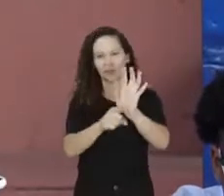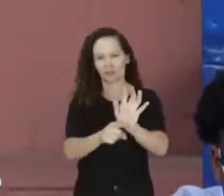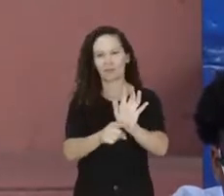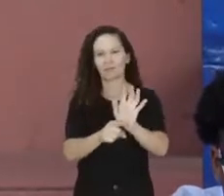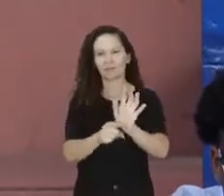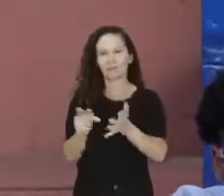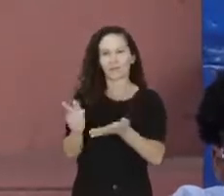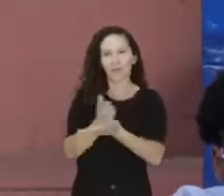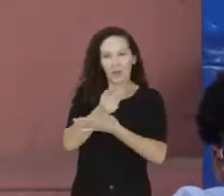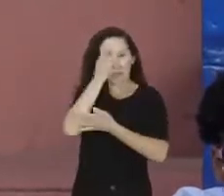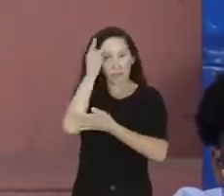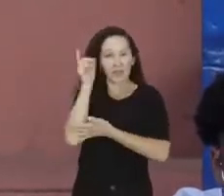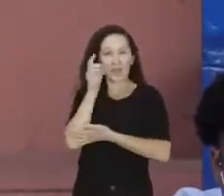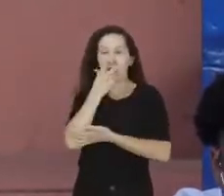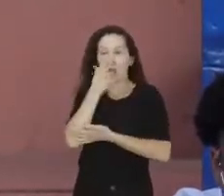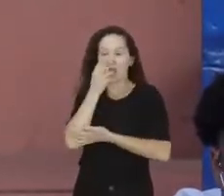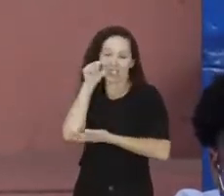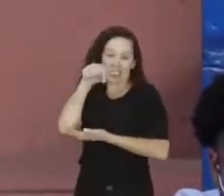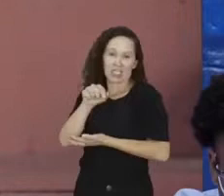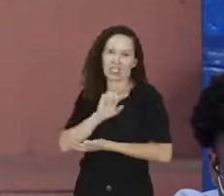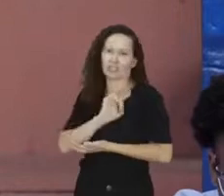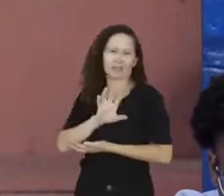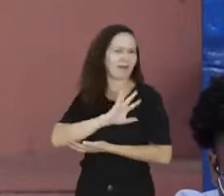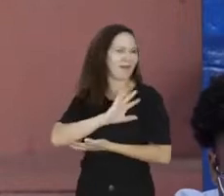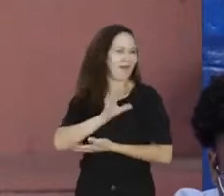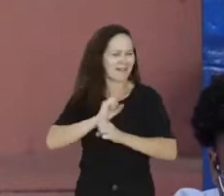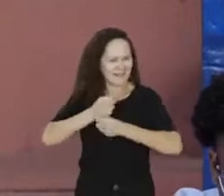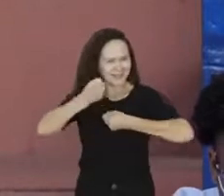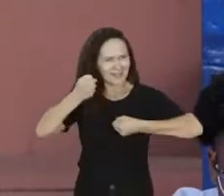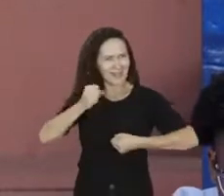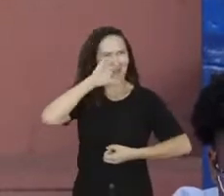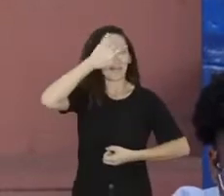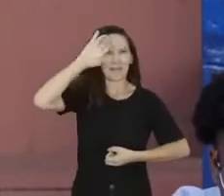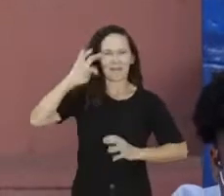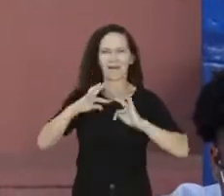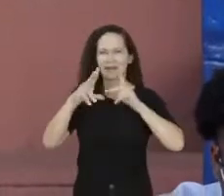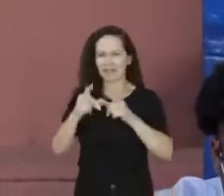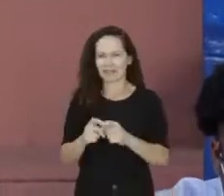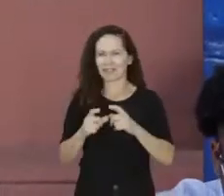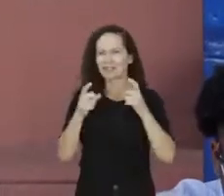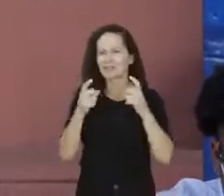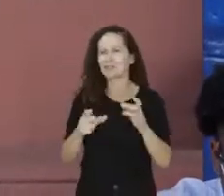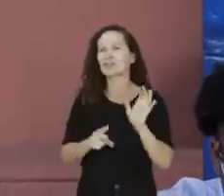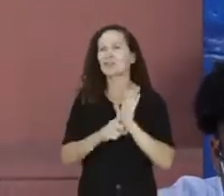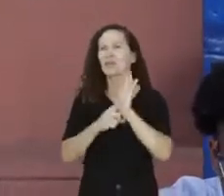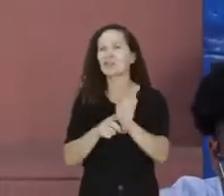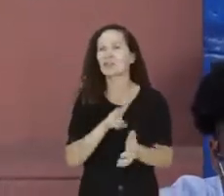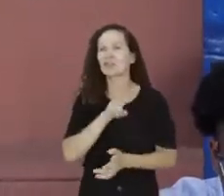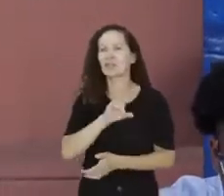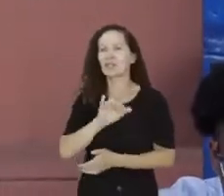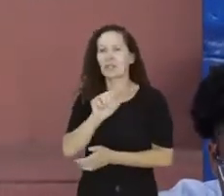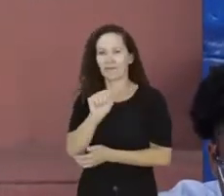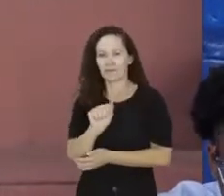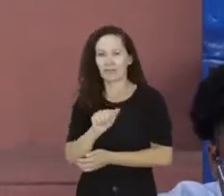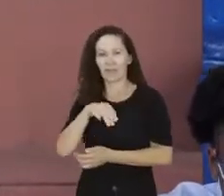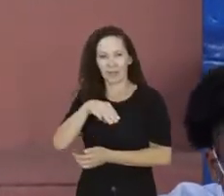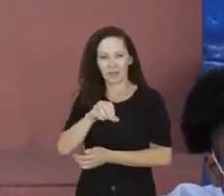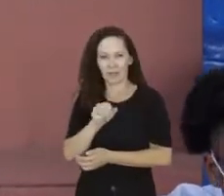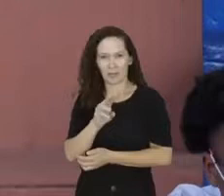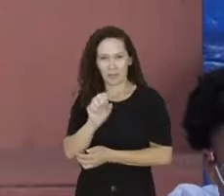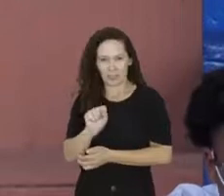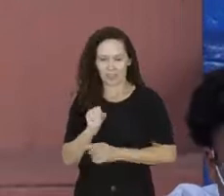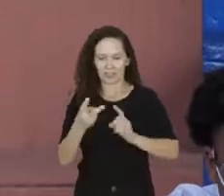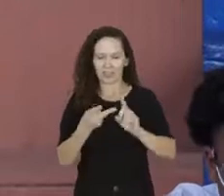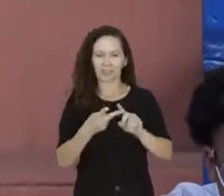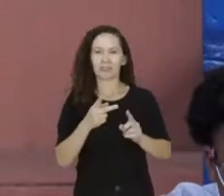aqui, mas a UNAS ela é bem grande. A UNAS auxilia também a Vila Moraes, o Jardim São Salvero, o Parque Bristo,